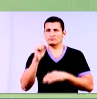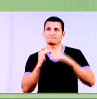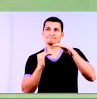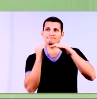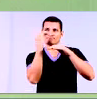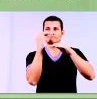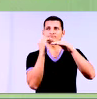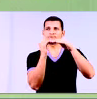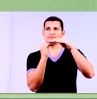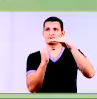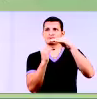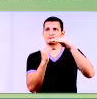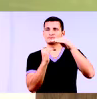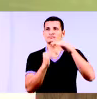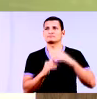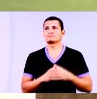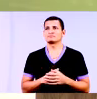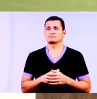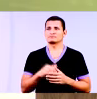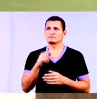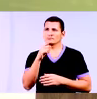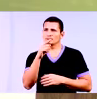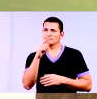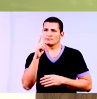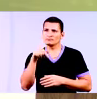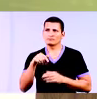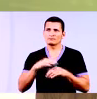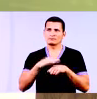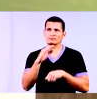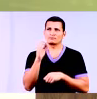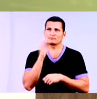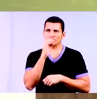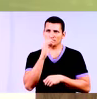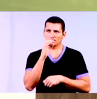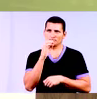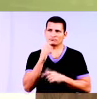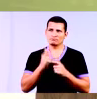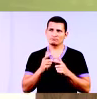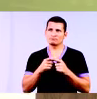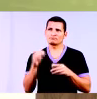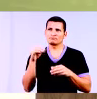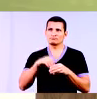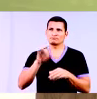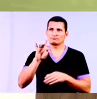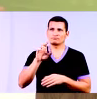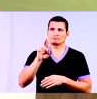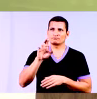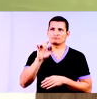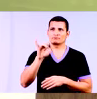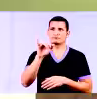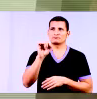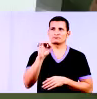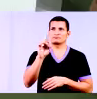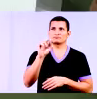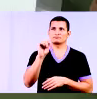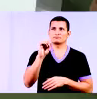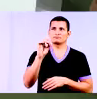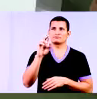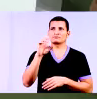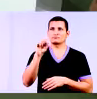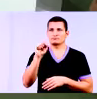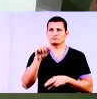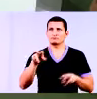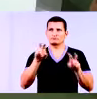ajuda a responder aquela pergunta. Poxa, se é a mais rápida, por que não vamos colocar só registradores no computador? Não né? dá. Não dá, porque fica inviável, né? Fica inviável, ok?